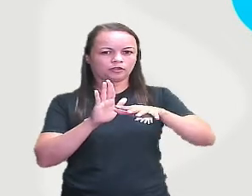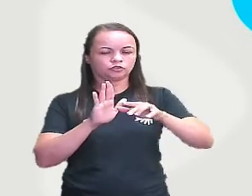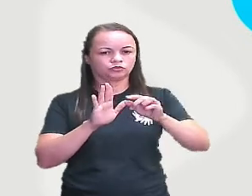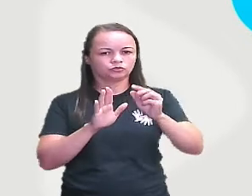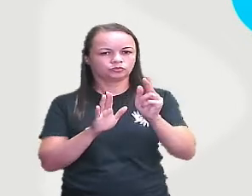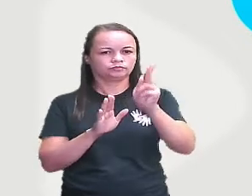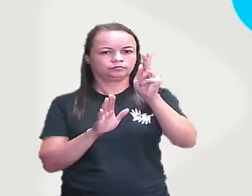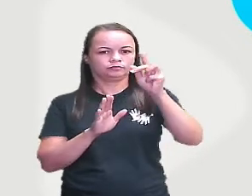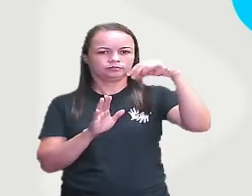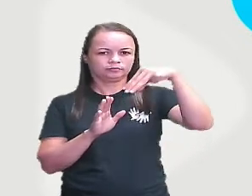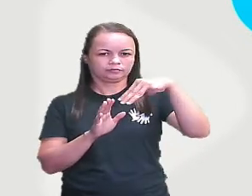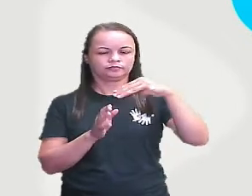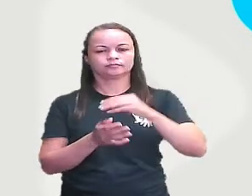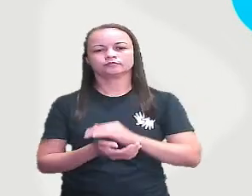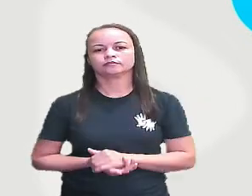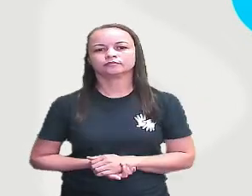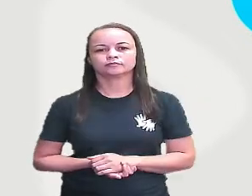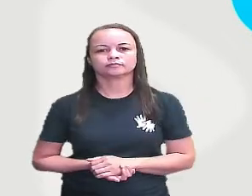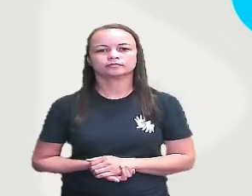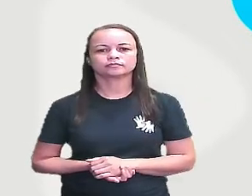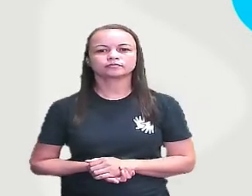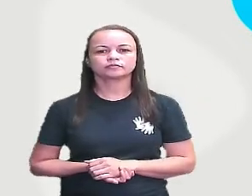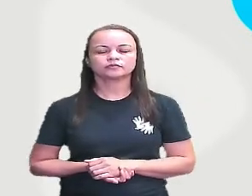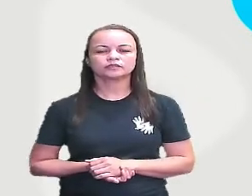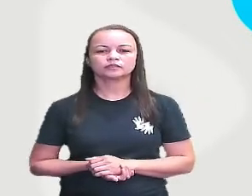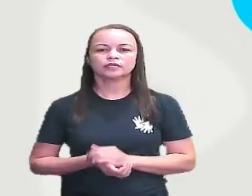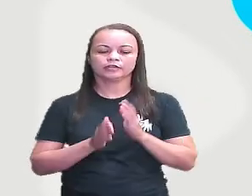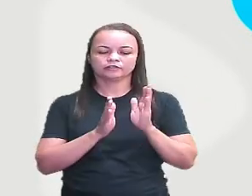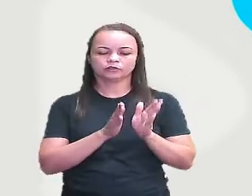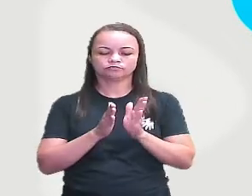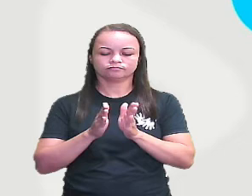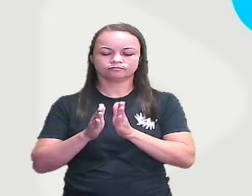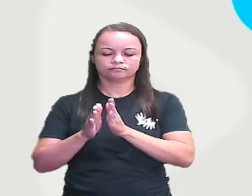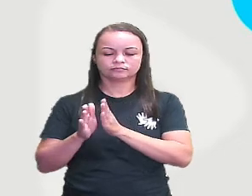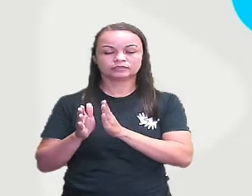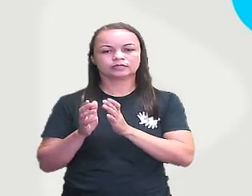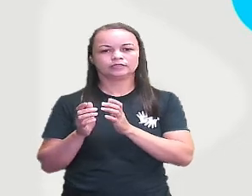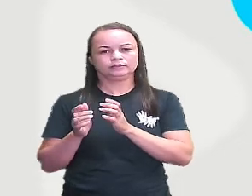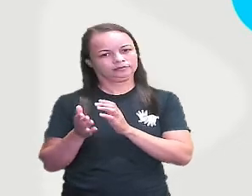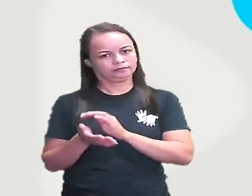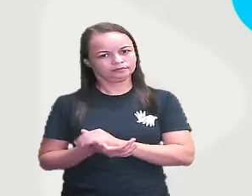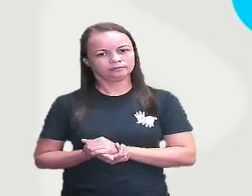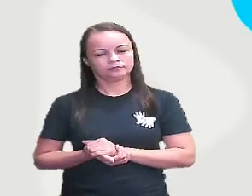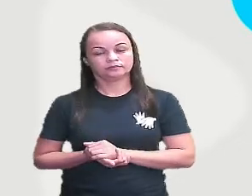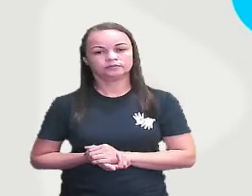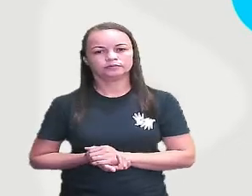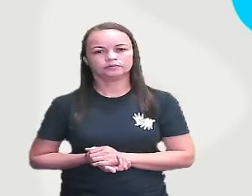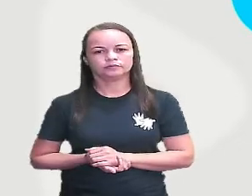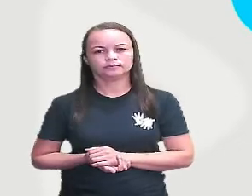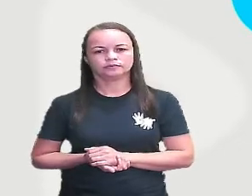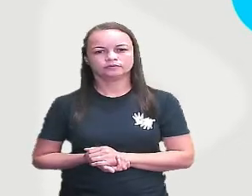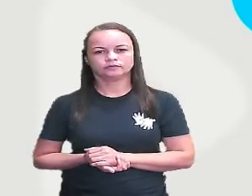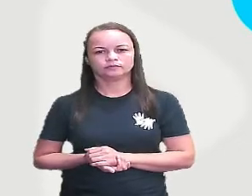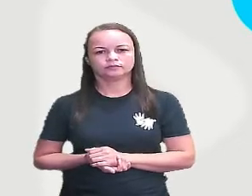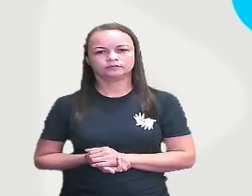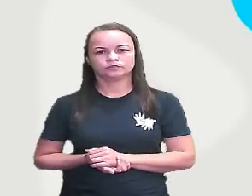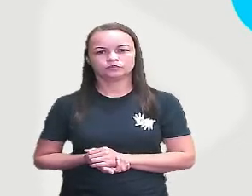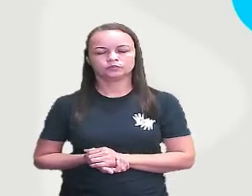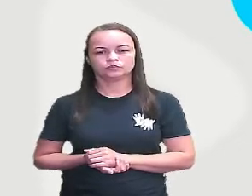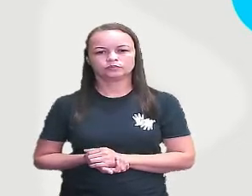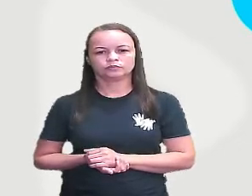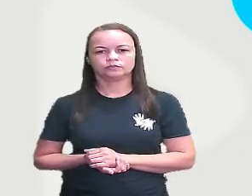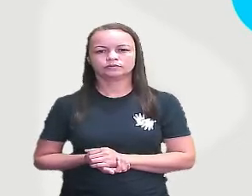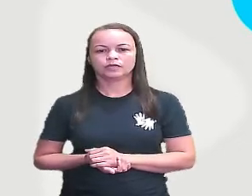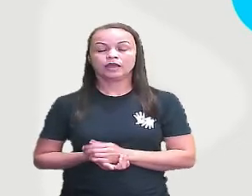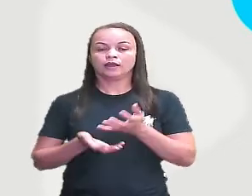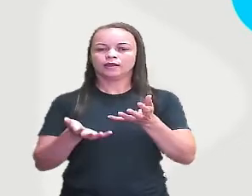do quilômetro. E aí, a gente vai colocando os demais números na sequência. Ela quer